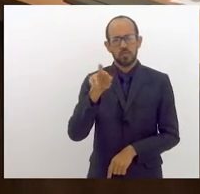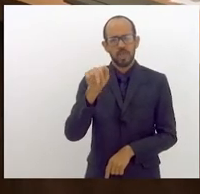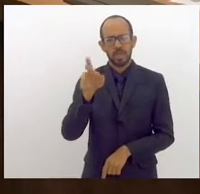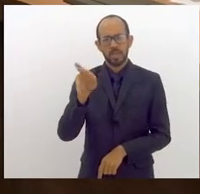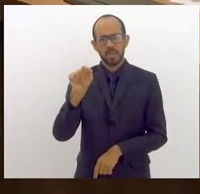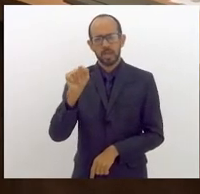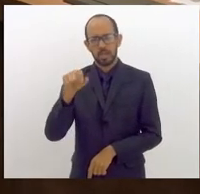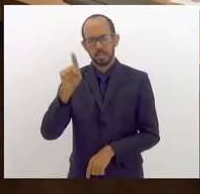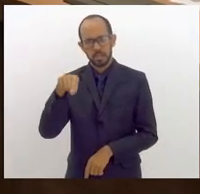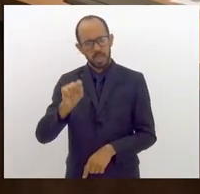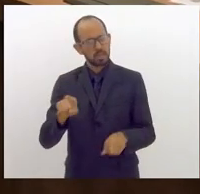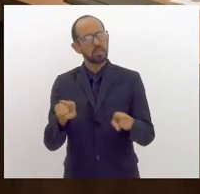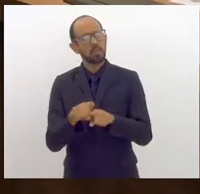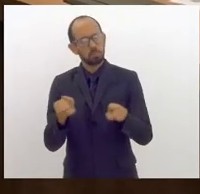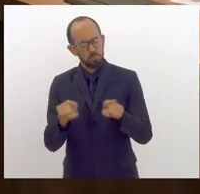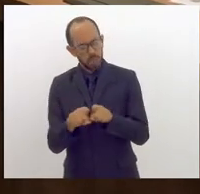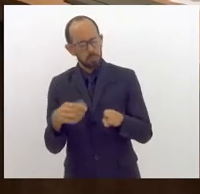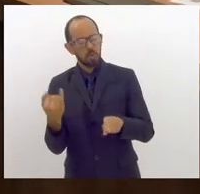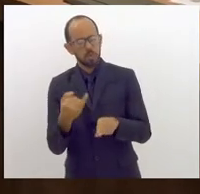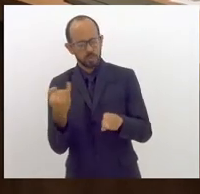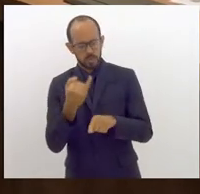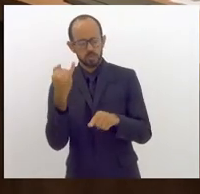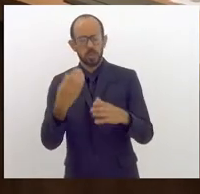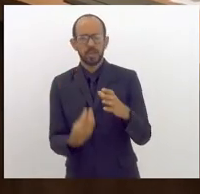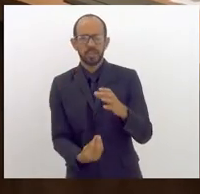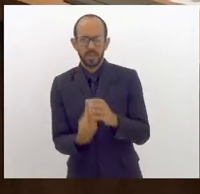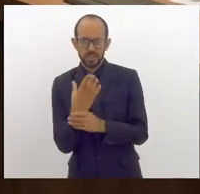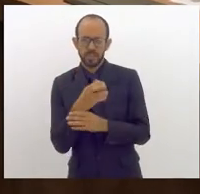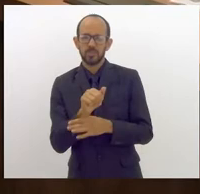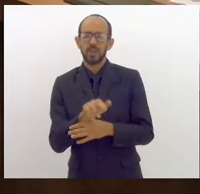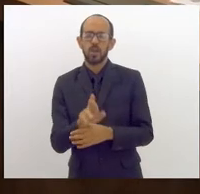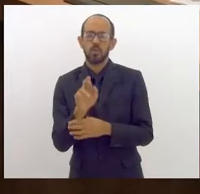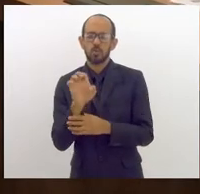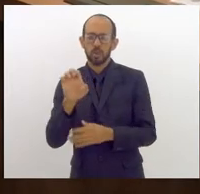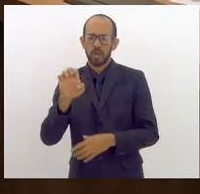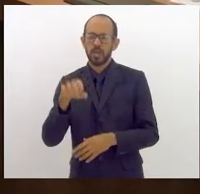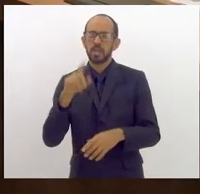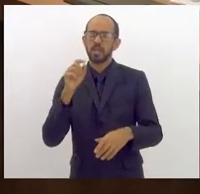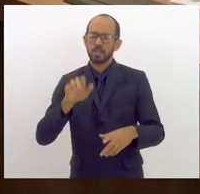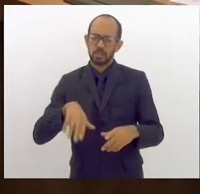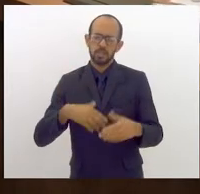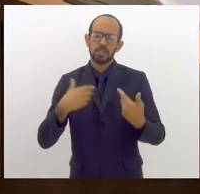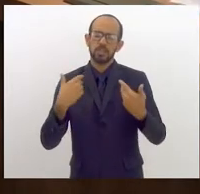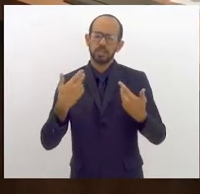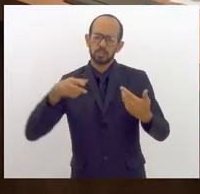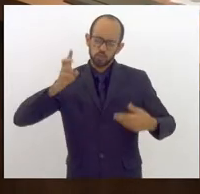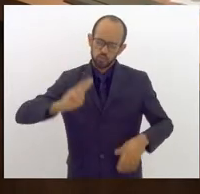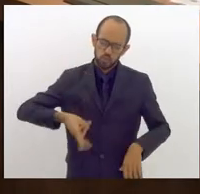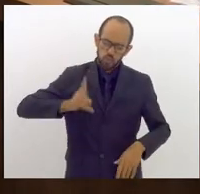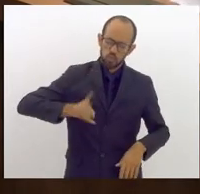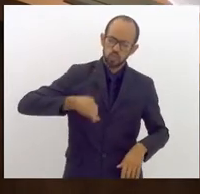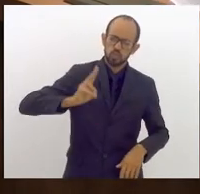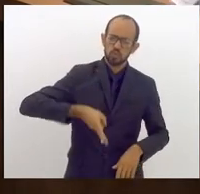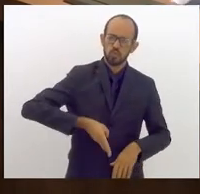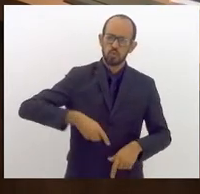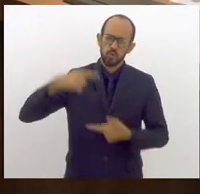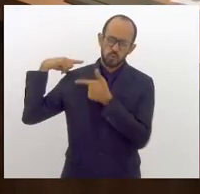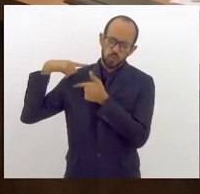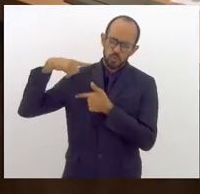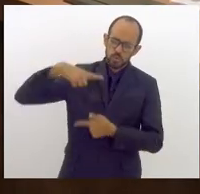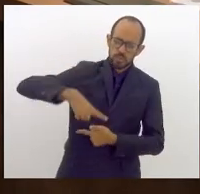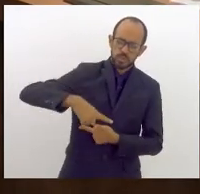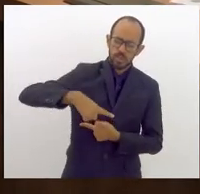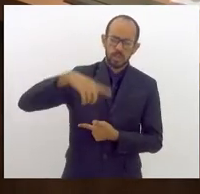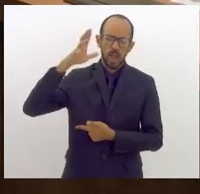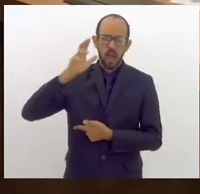construção aí do alguém então a orelha para todos nós e que sigamos trazendo a cultura ancestral africana